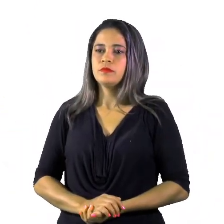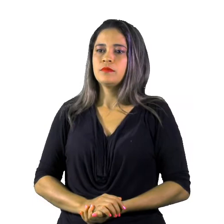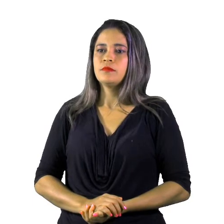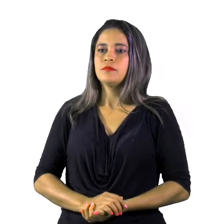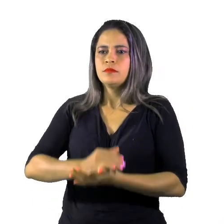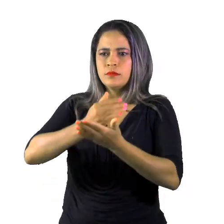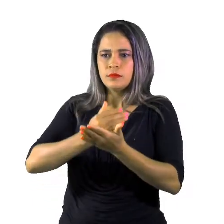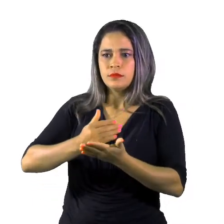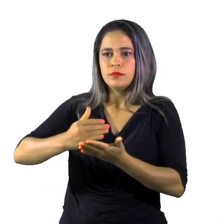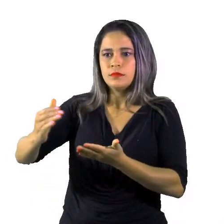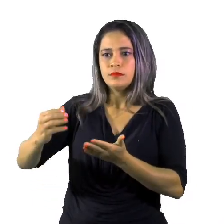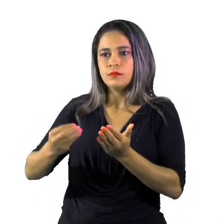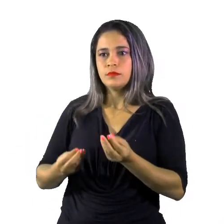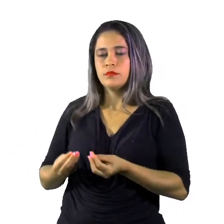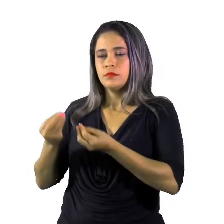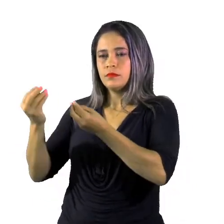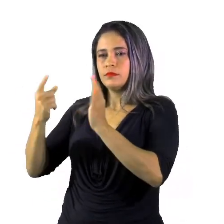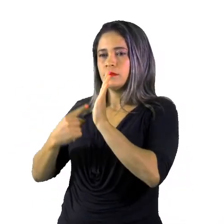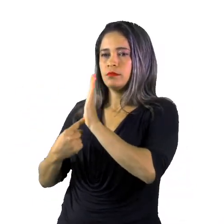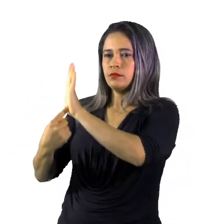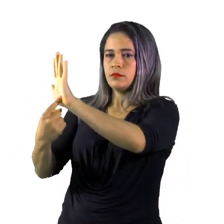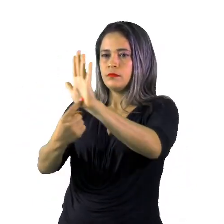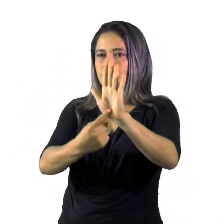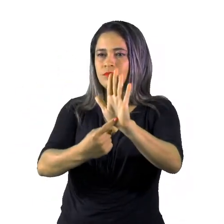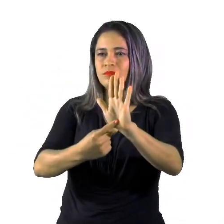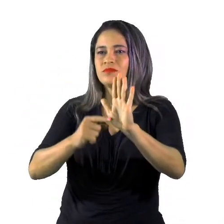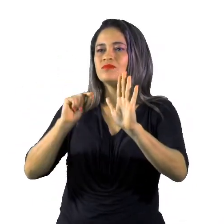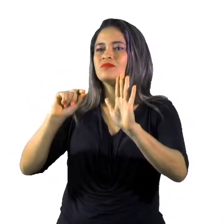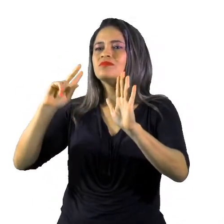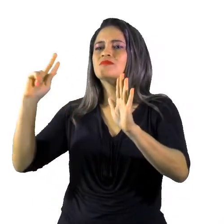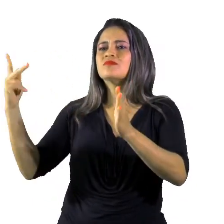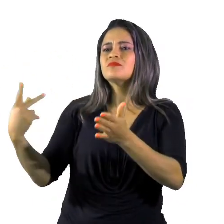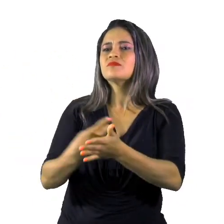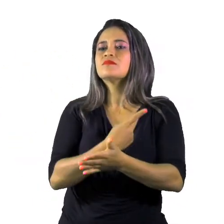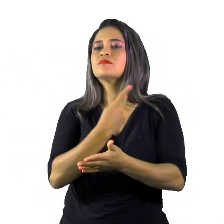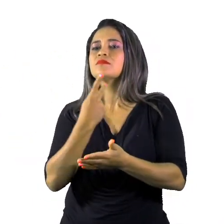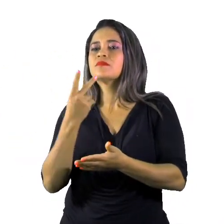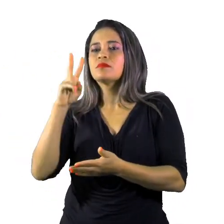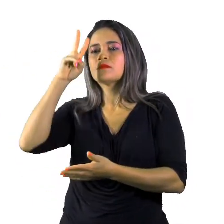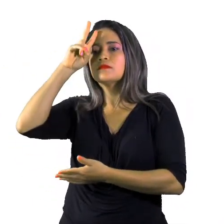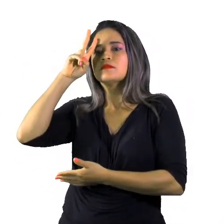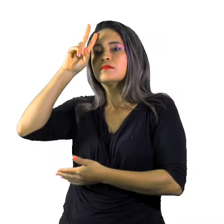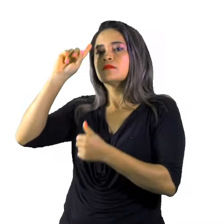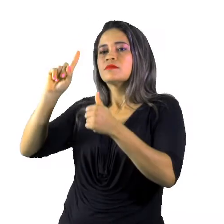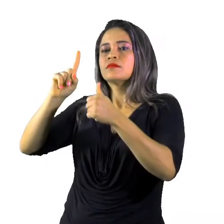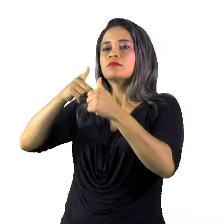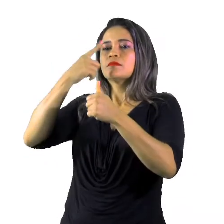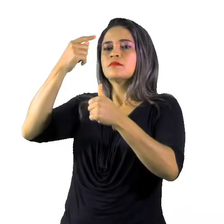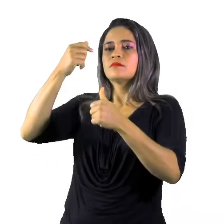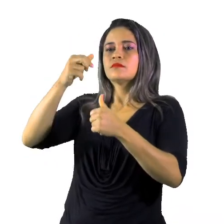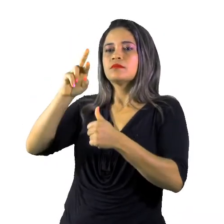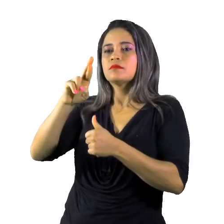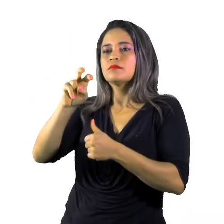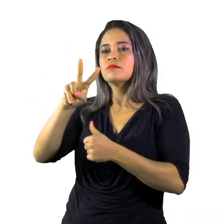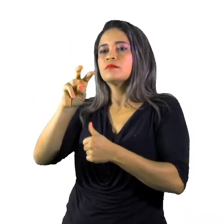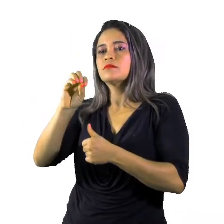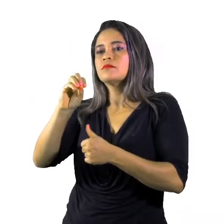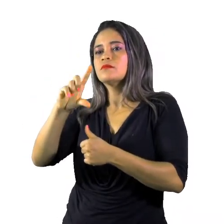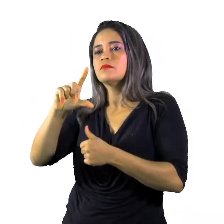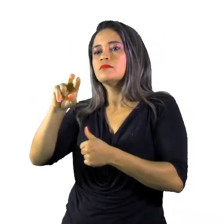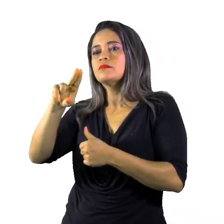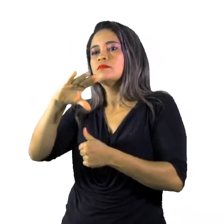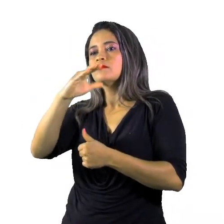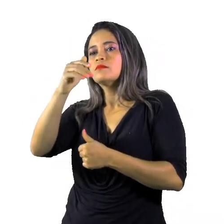Seguindo, eu vou trazer para vocês as consequências e as condições históricas da primeira revolução industrial. Ela ocorreu na